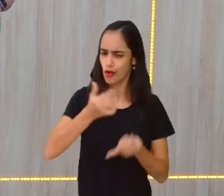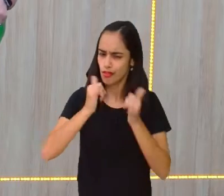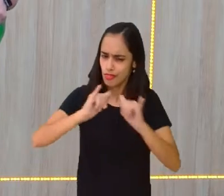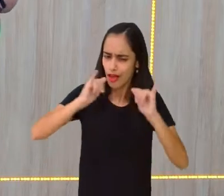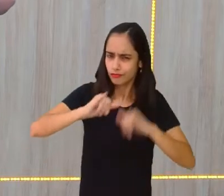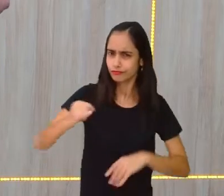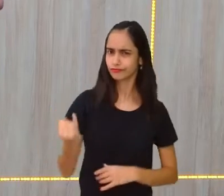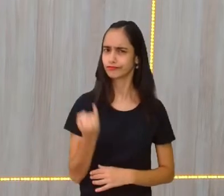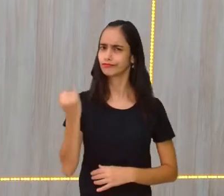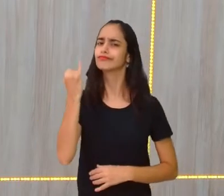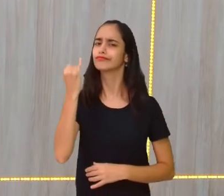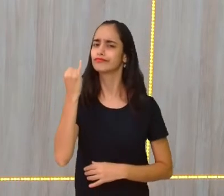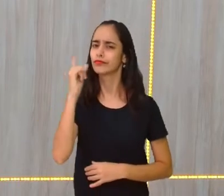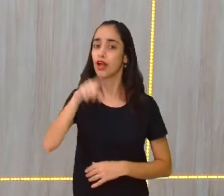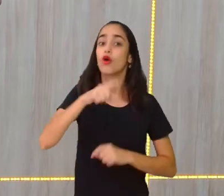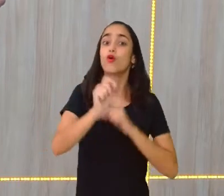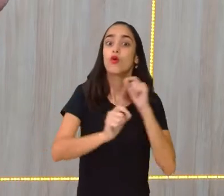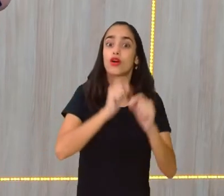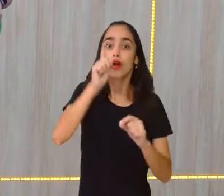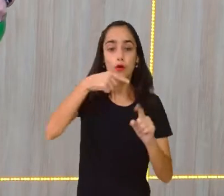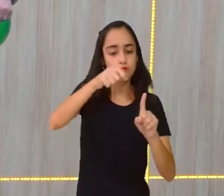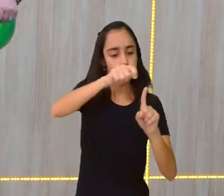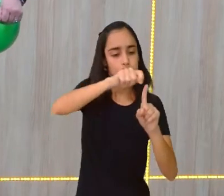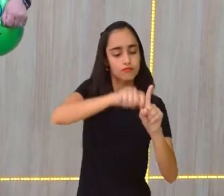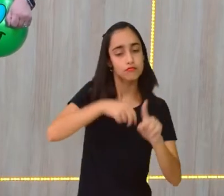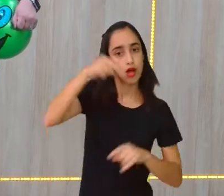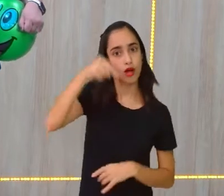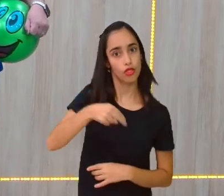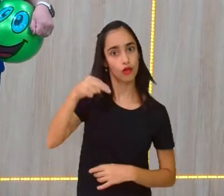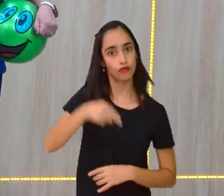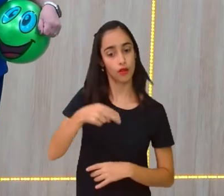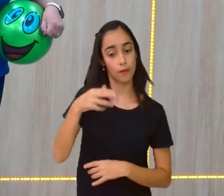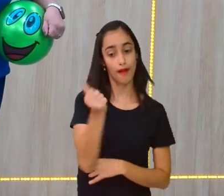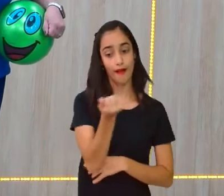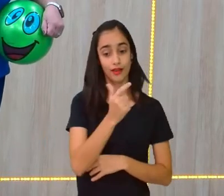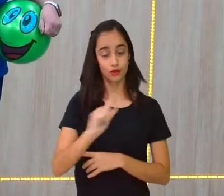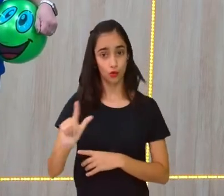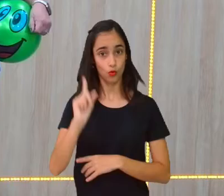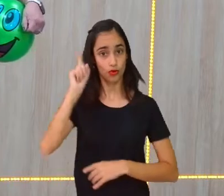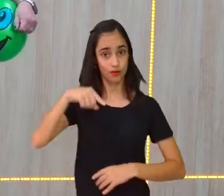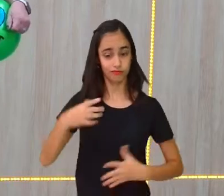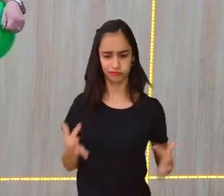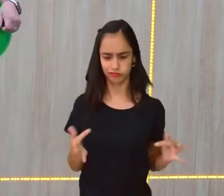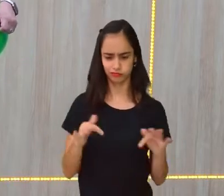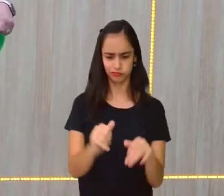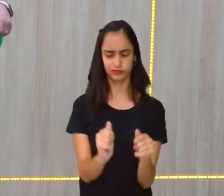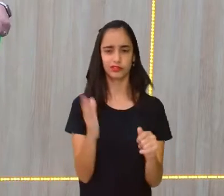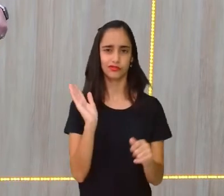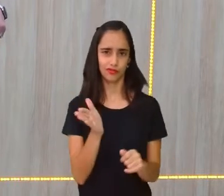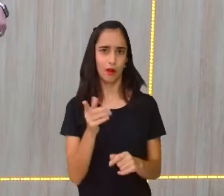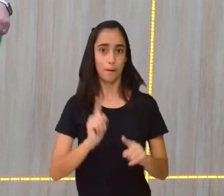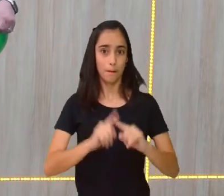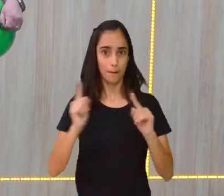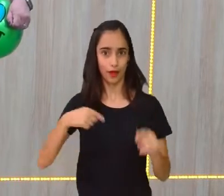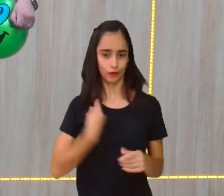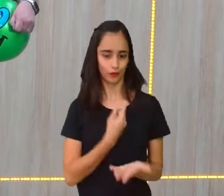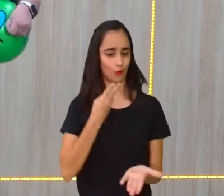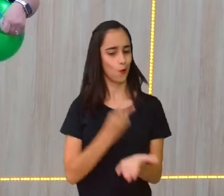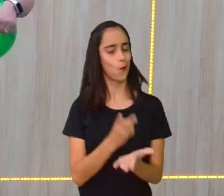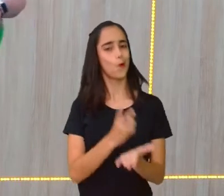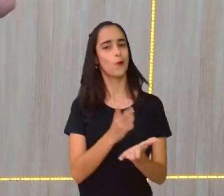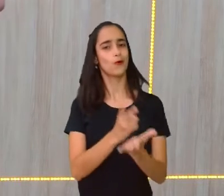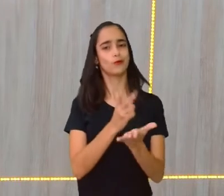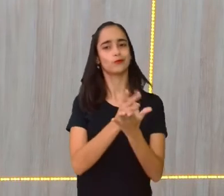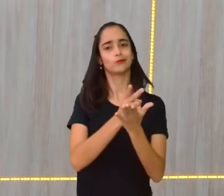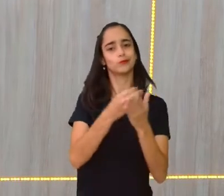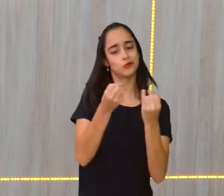pessoal, do mês de novembro, o Novembro Azul, que está encerrando, mas a gente continua falando que o cuidado